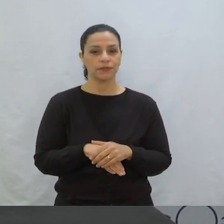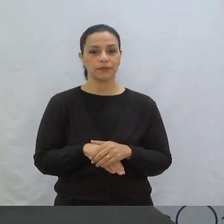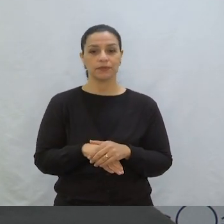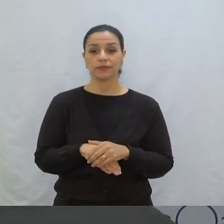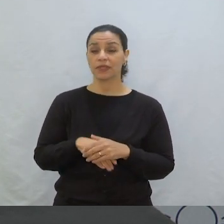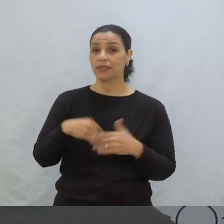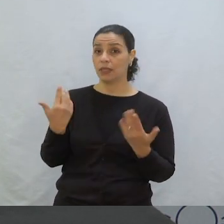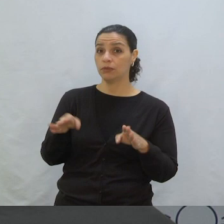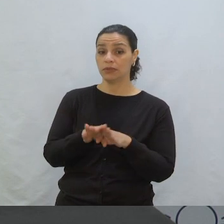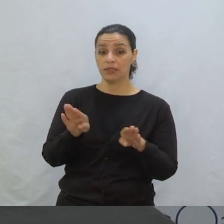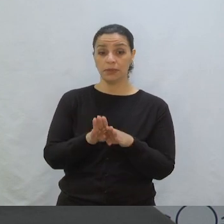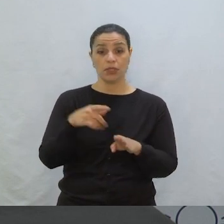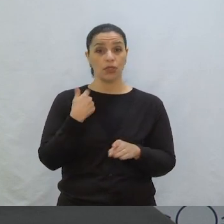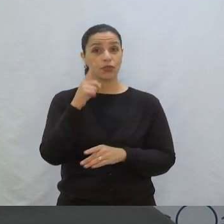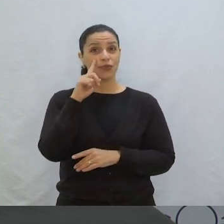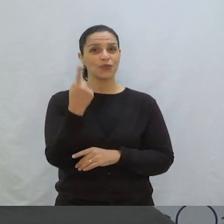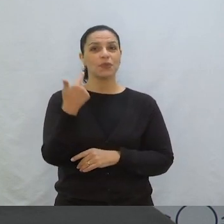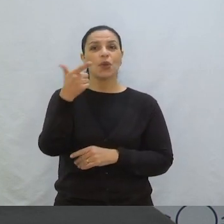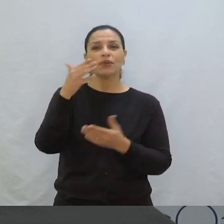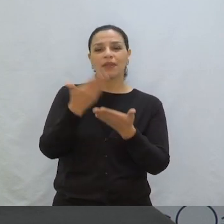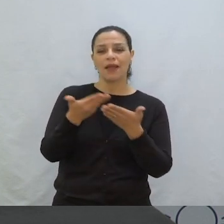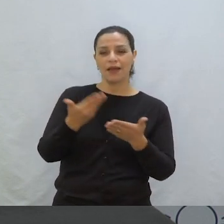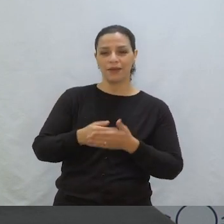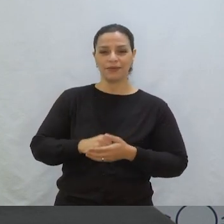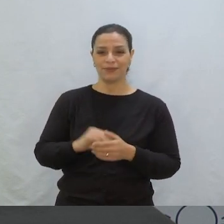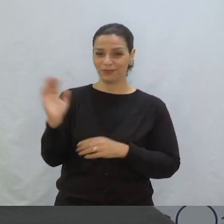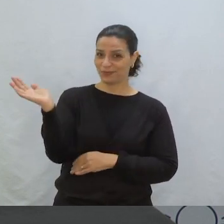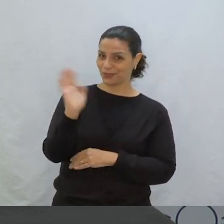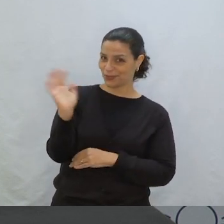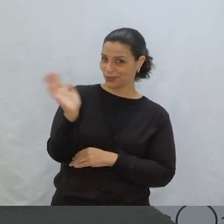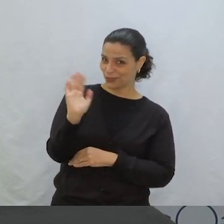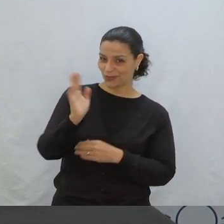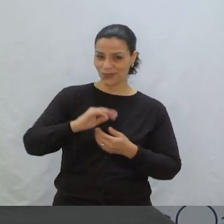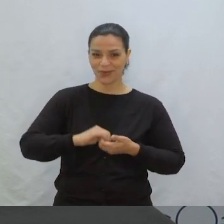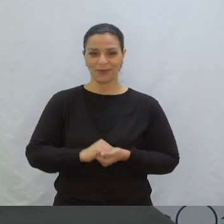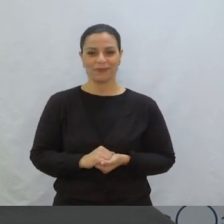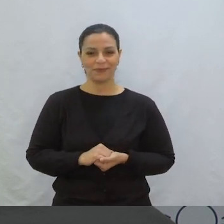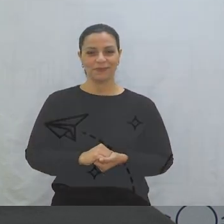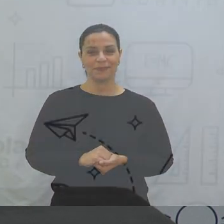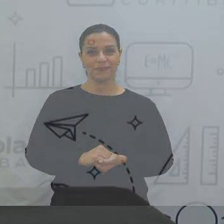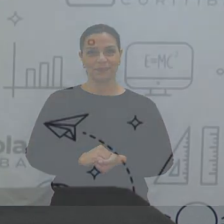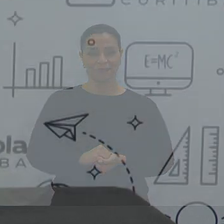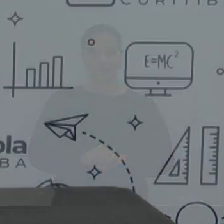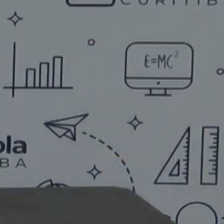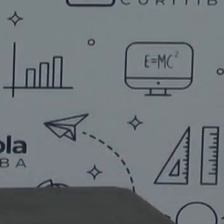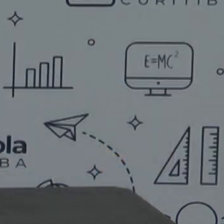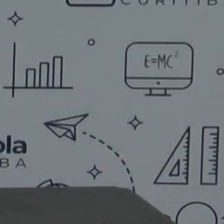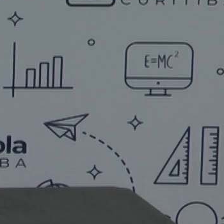hoje. E nos vemos na próxima aula. Tchau, tchau, pessoal!